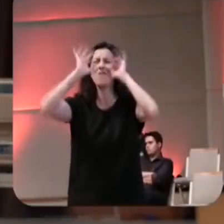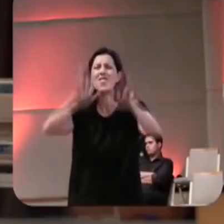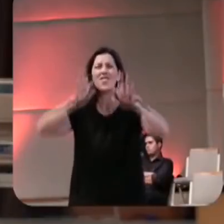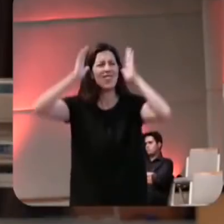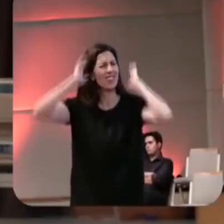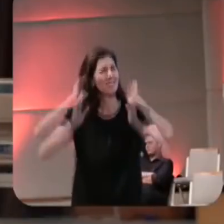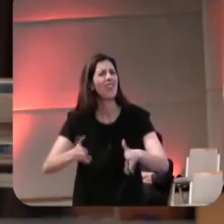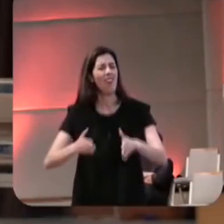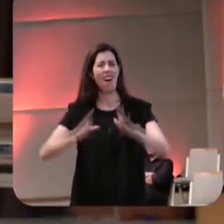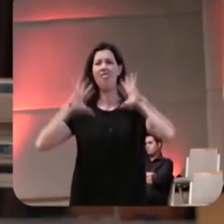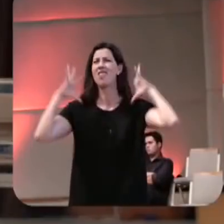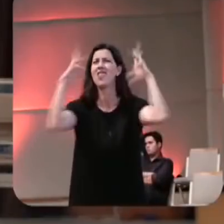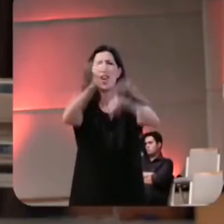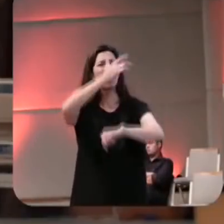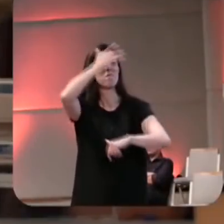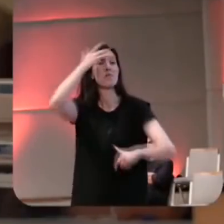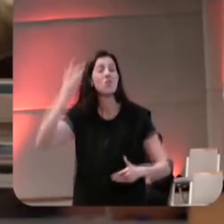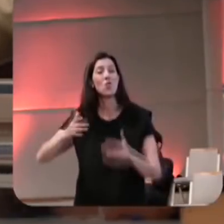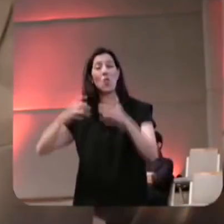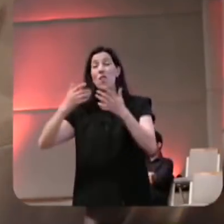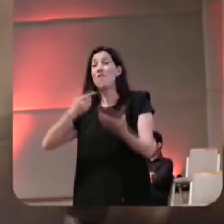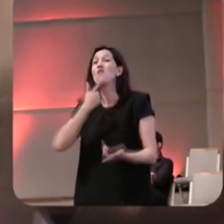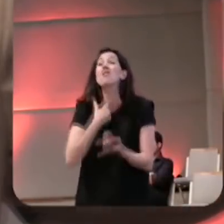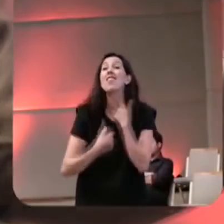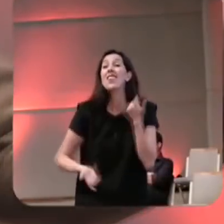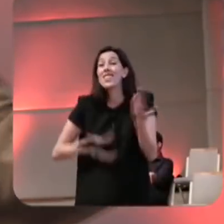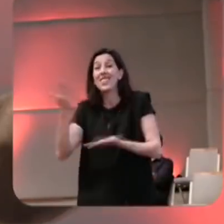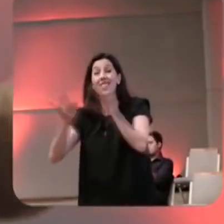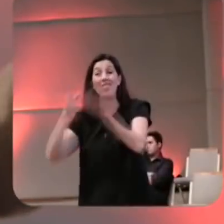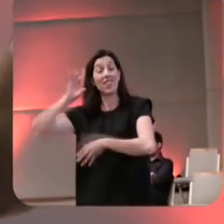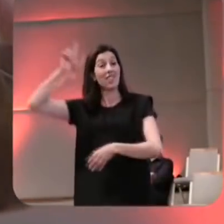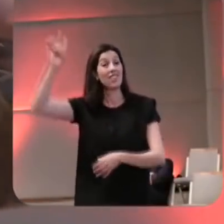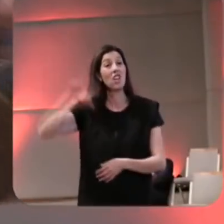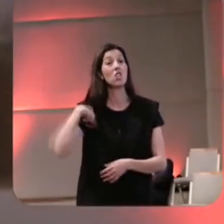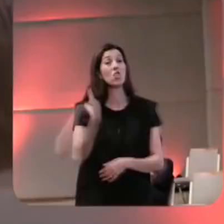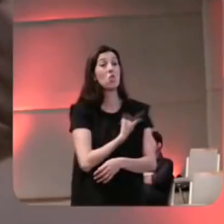Senhor. Então, o que a gente tem que aprender com essa lição?